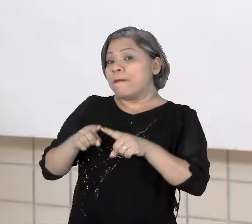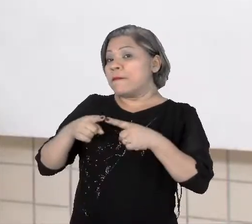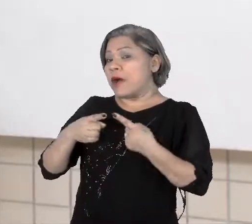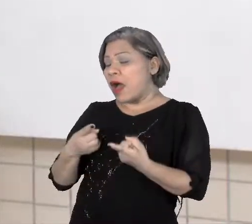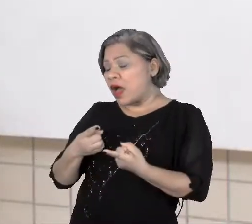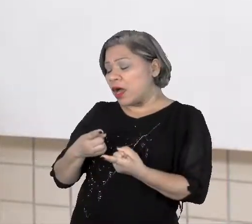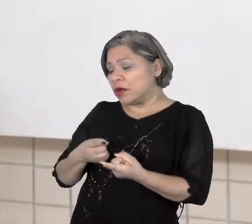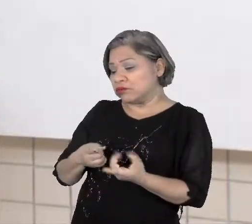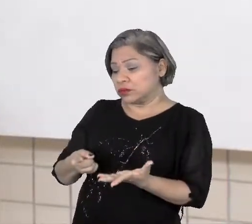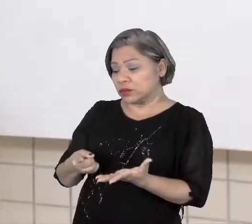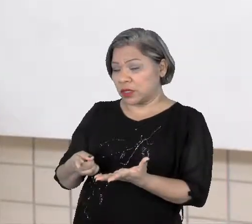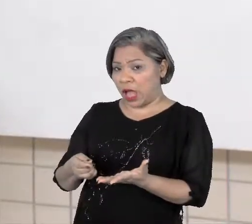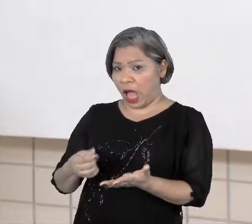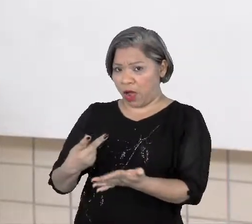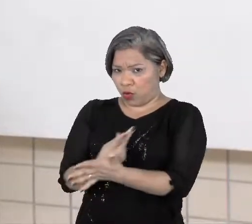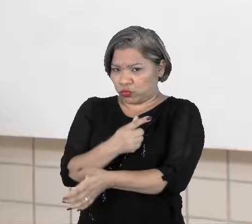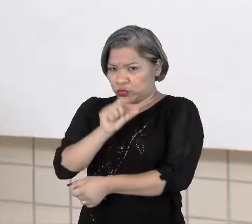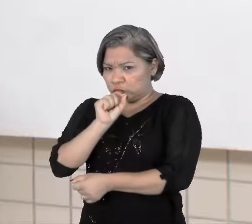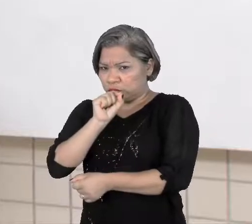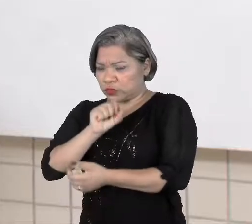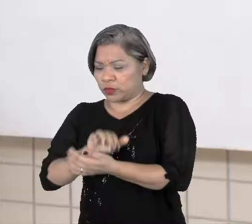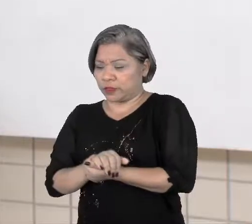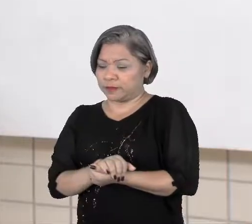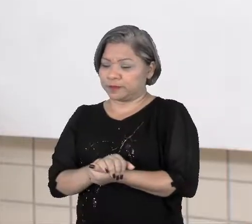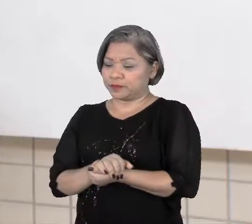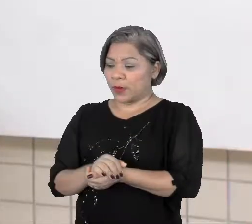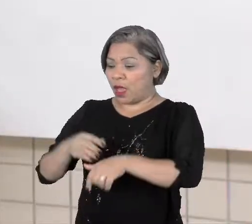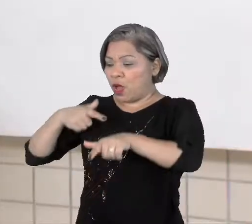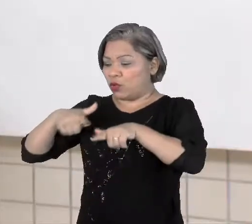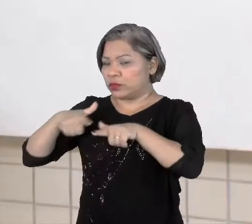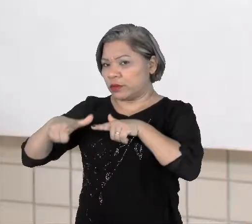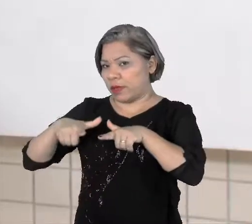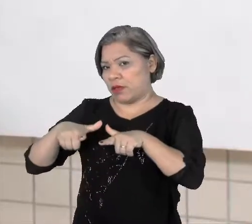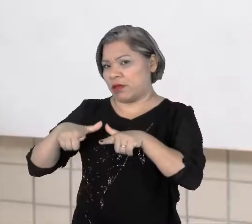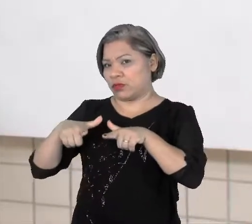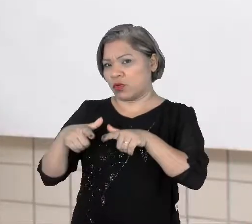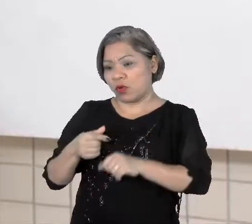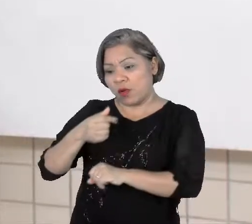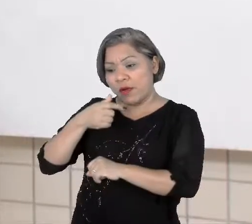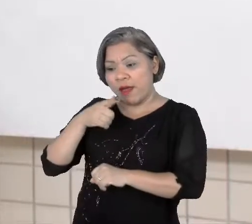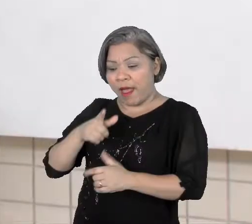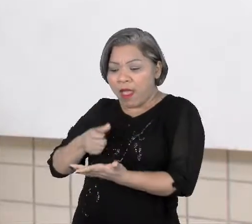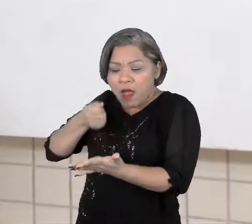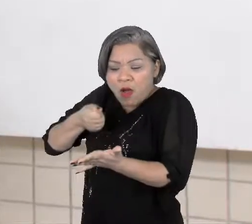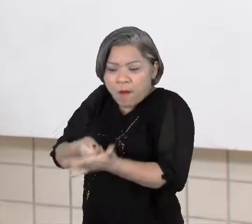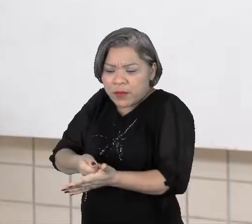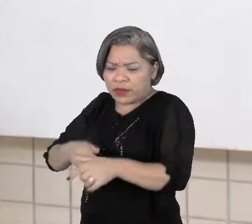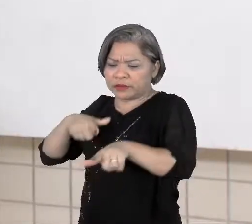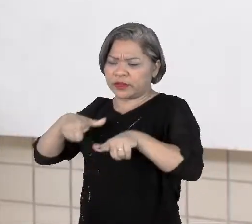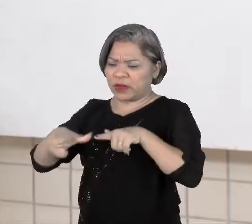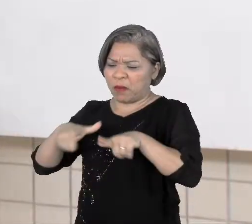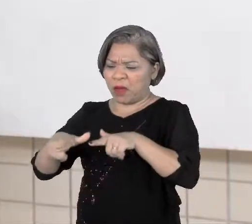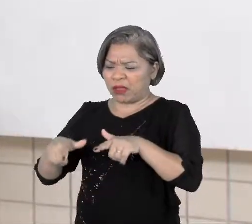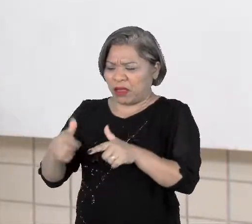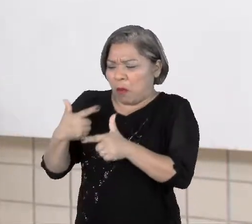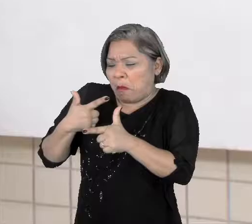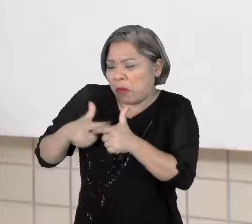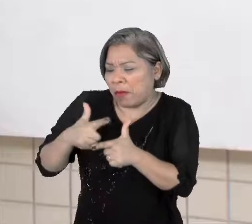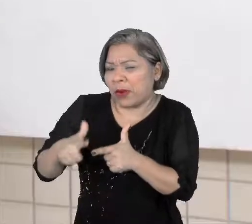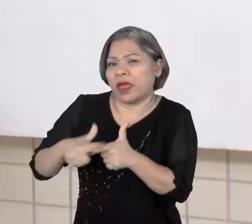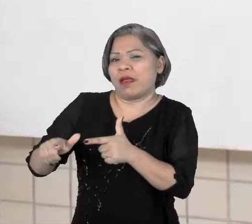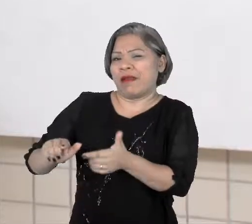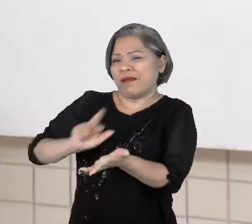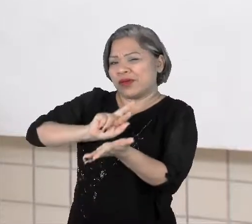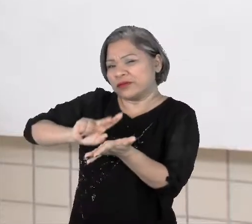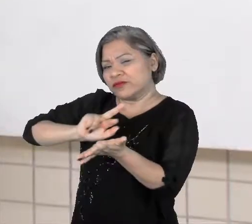as condições degradantes na qual o trabalhador que ele está sendo sujeito a condições análogas à escravidão, essas